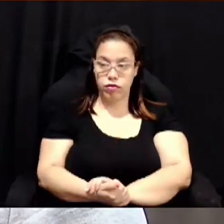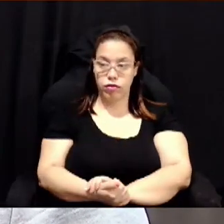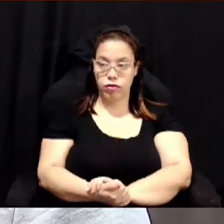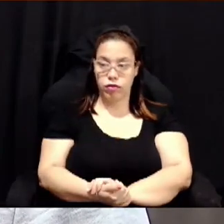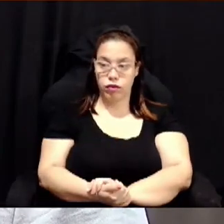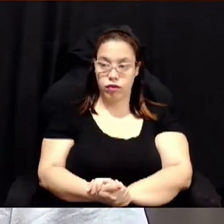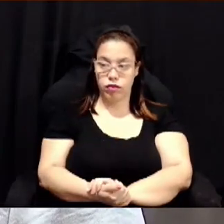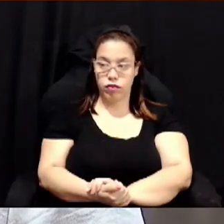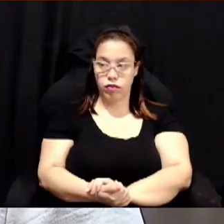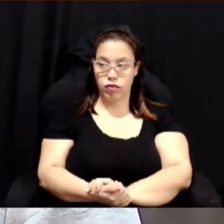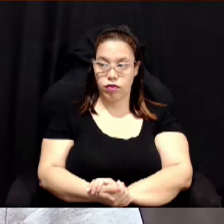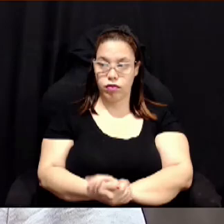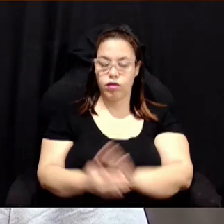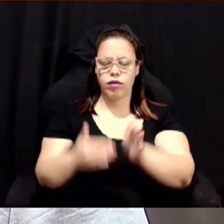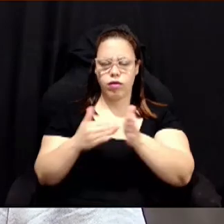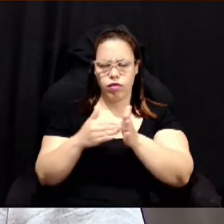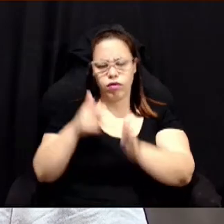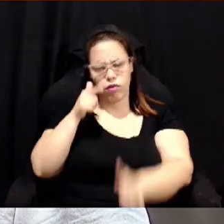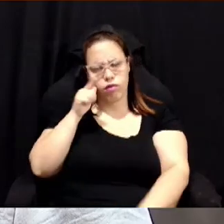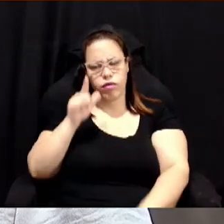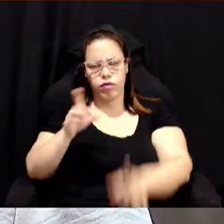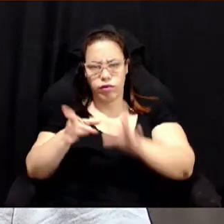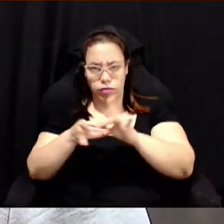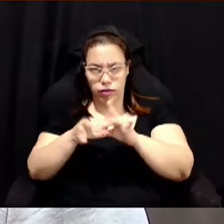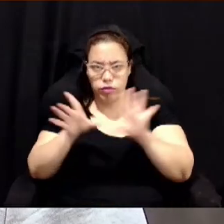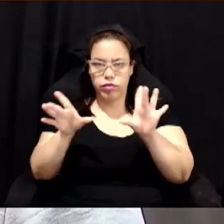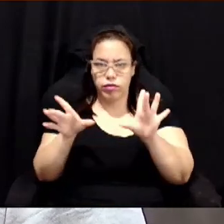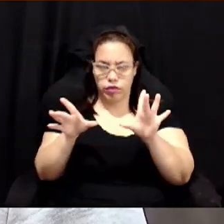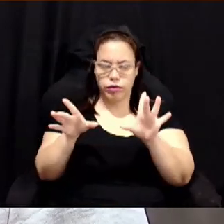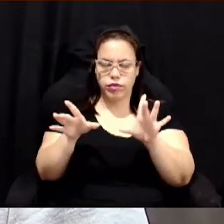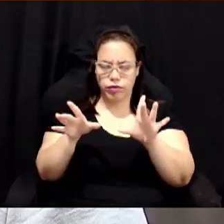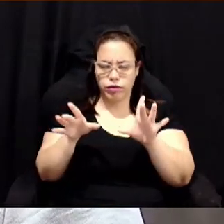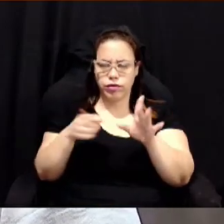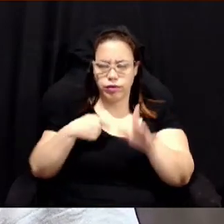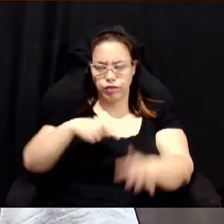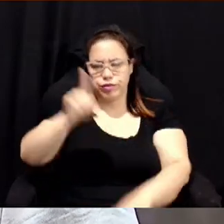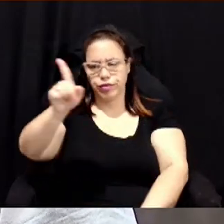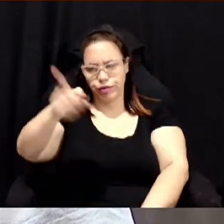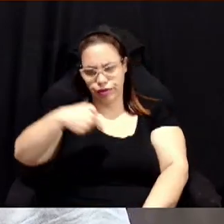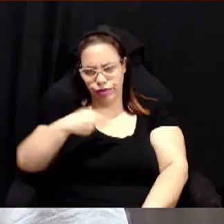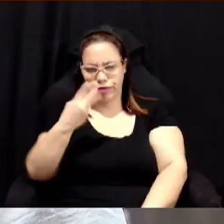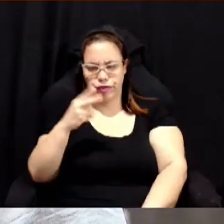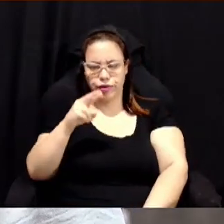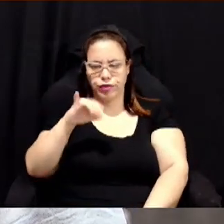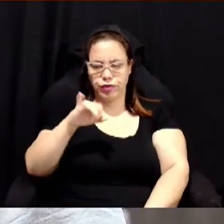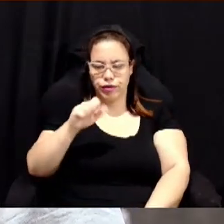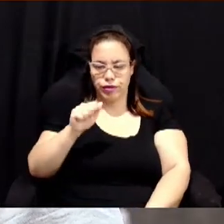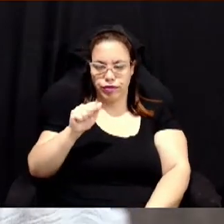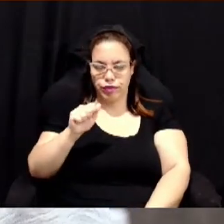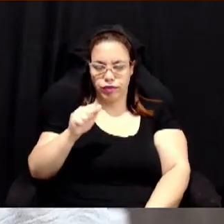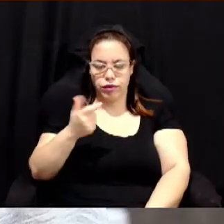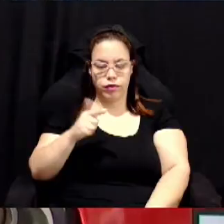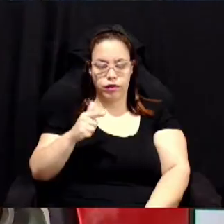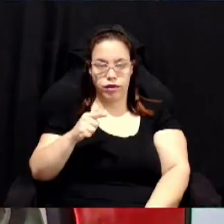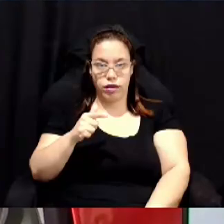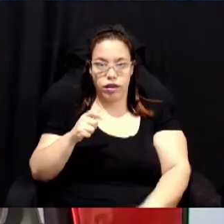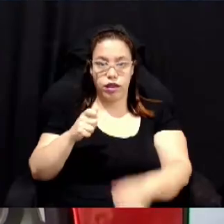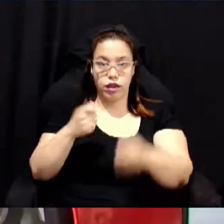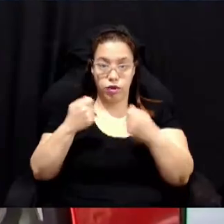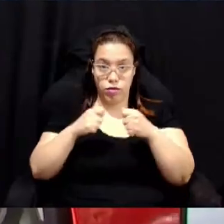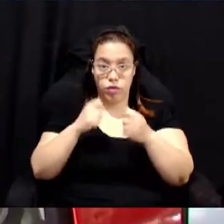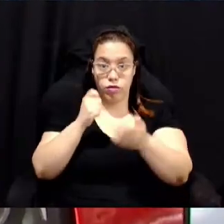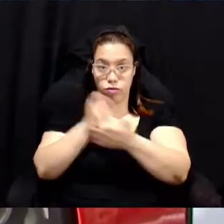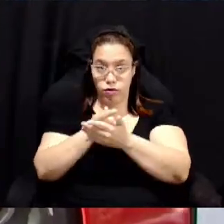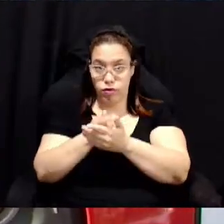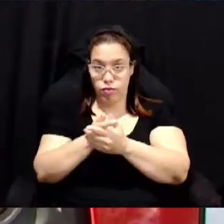que ela consiga ter a sua liberdade garantida de ir e vir, a segunda via sem taxa, ela é necessária e fundamental. De acordo